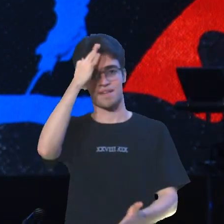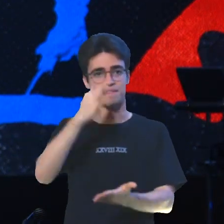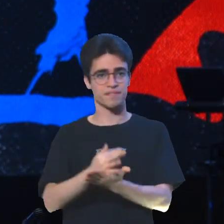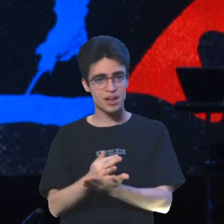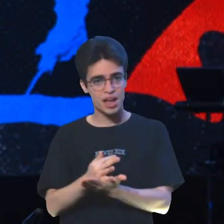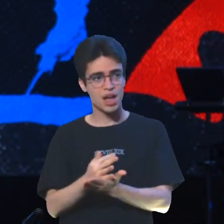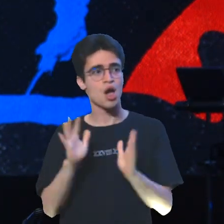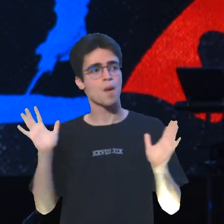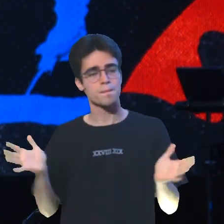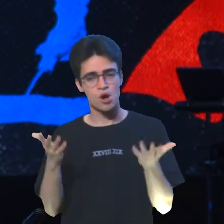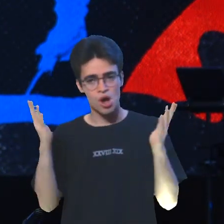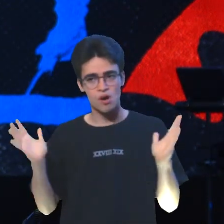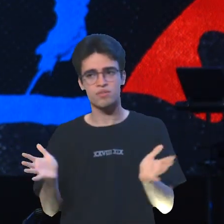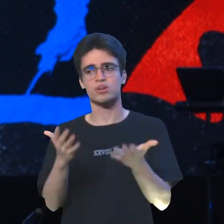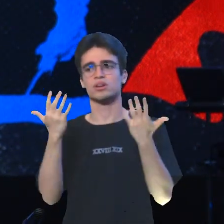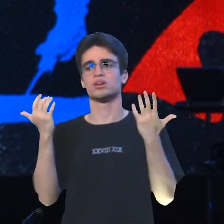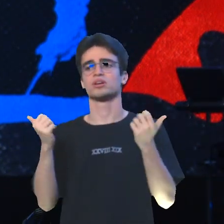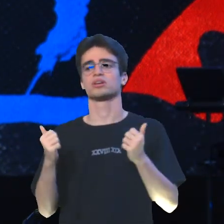provoca,